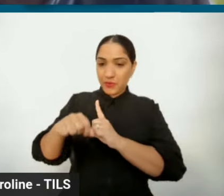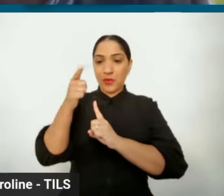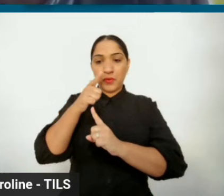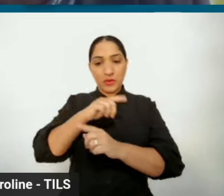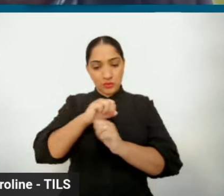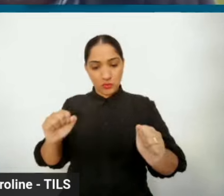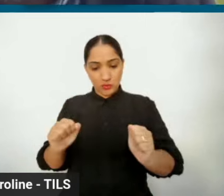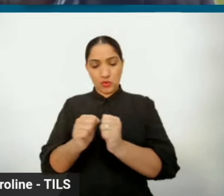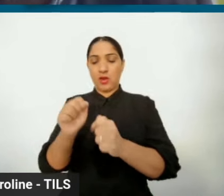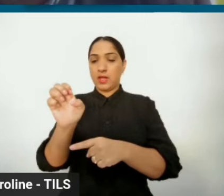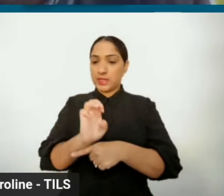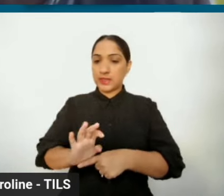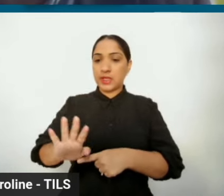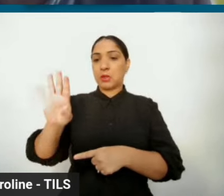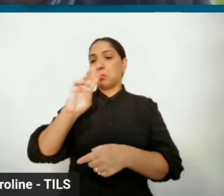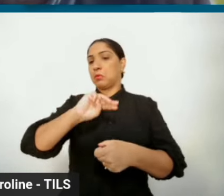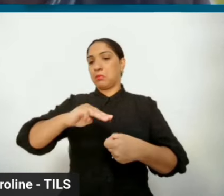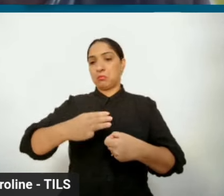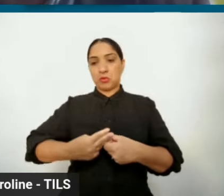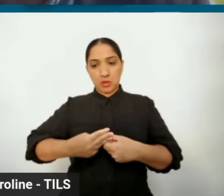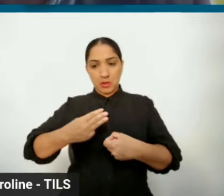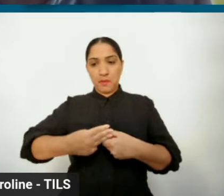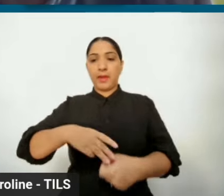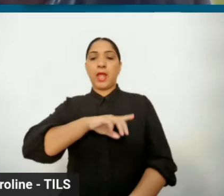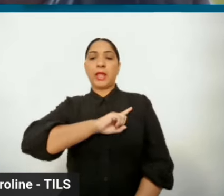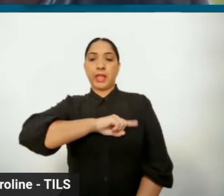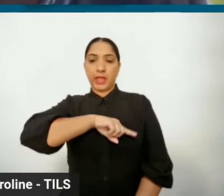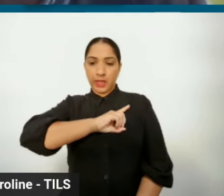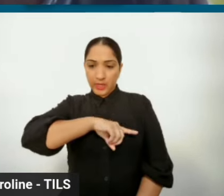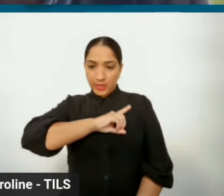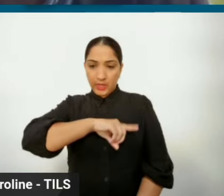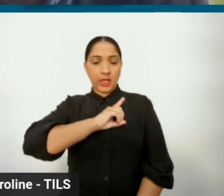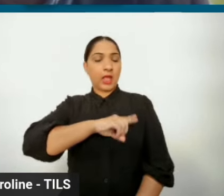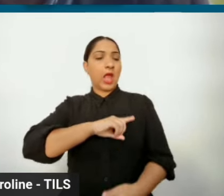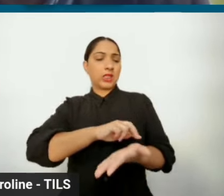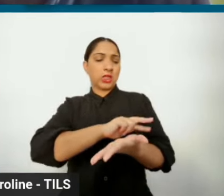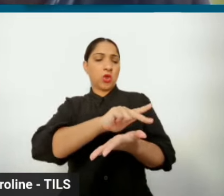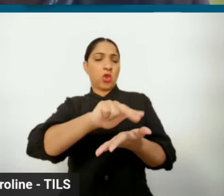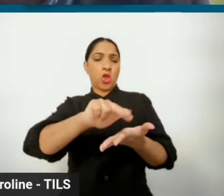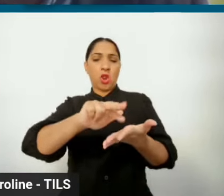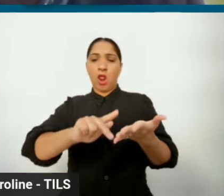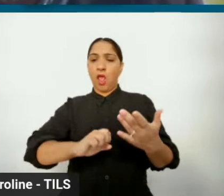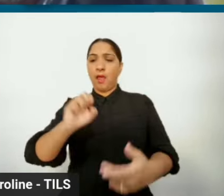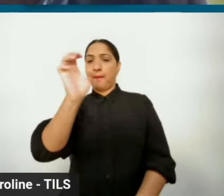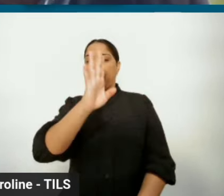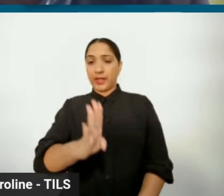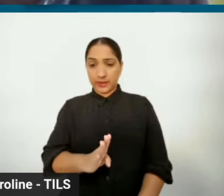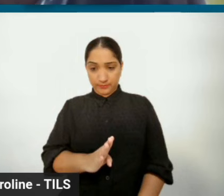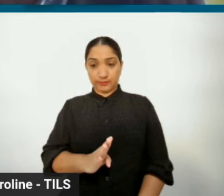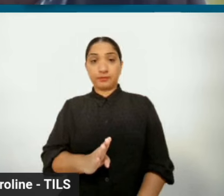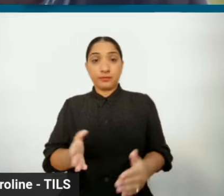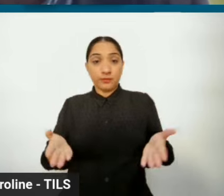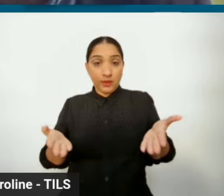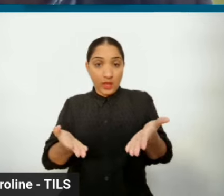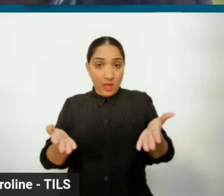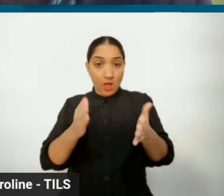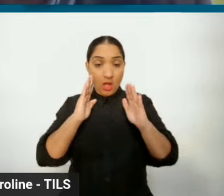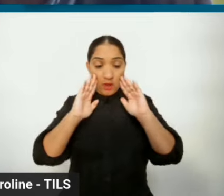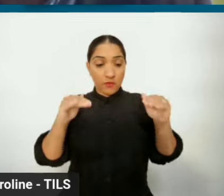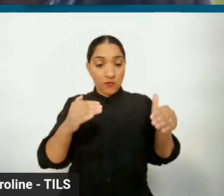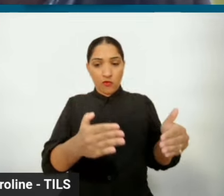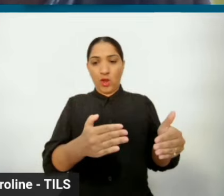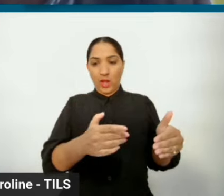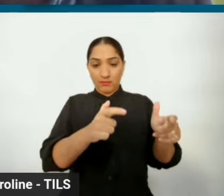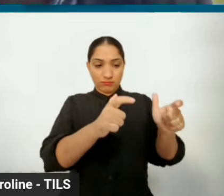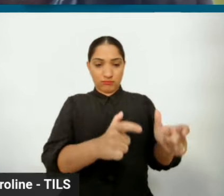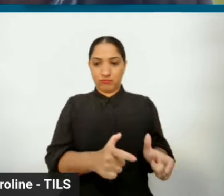estaduais, municipais, enfim, delegados, delegadas que vieram de todo o Brasil, e agora por áreas, né, sistematizar